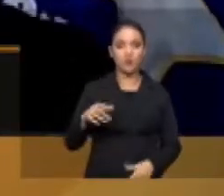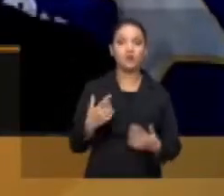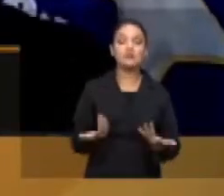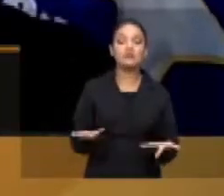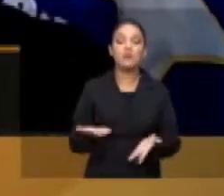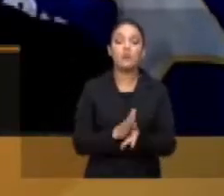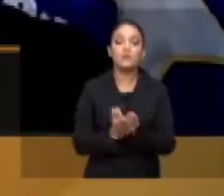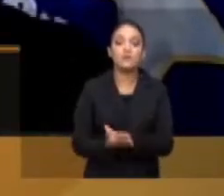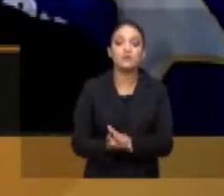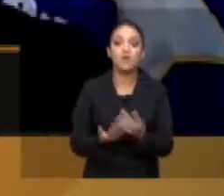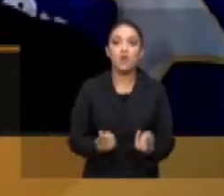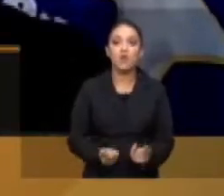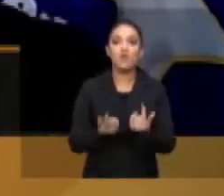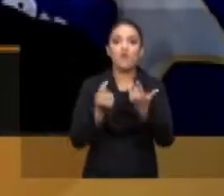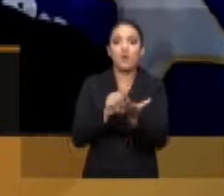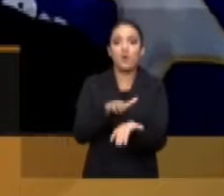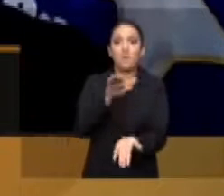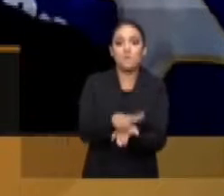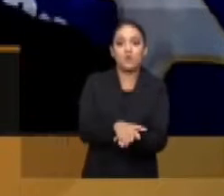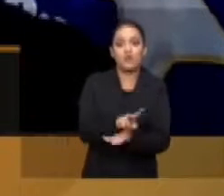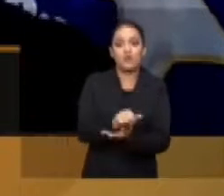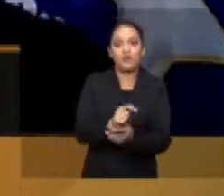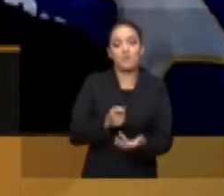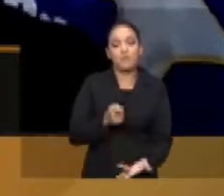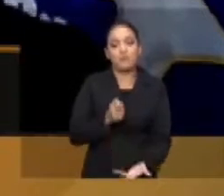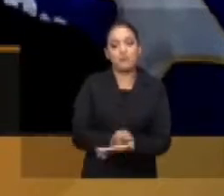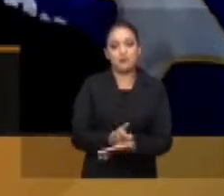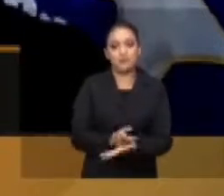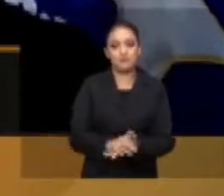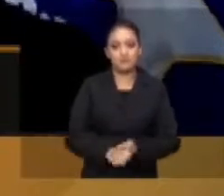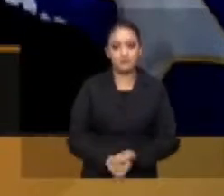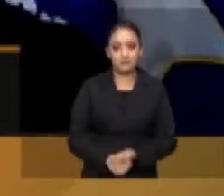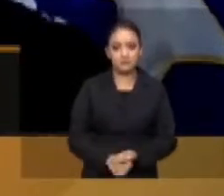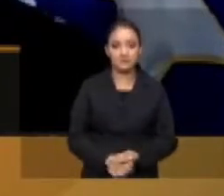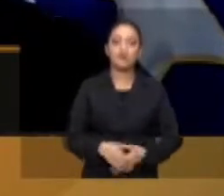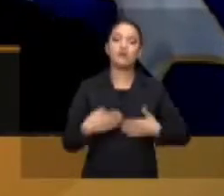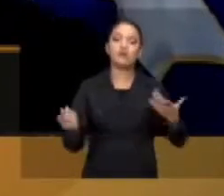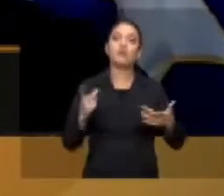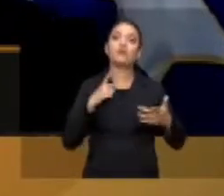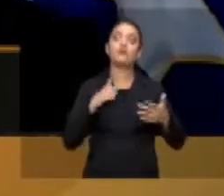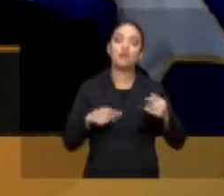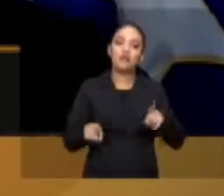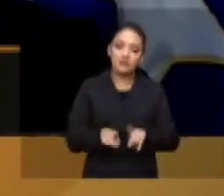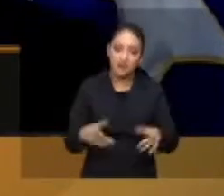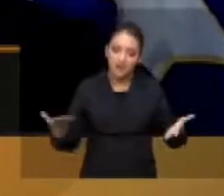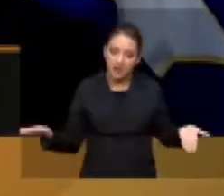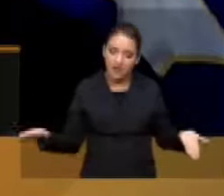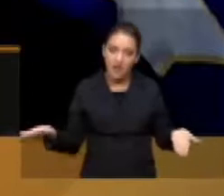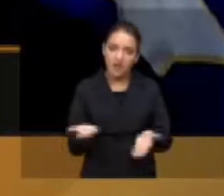valor a ser indenizado pela desapropriação. E temos aquela ação